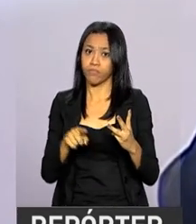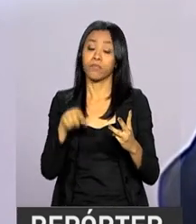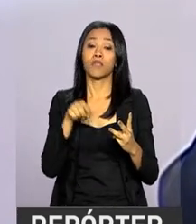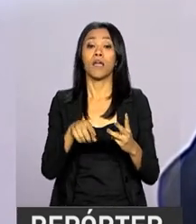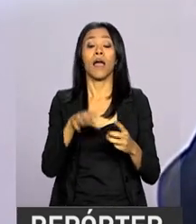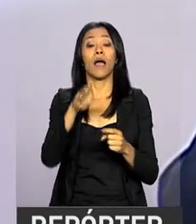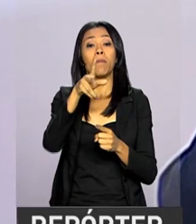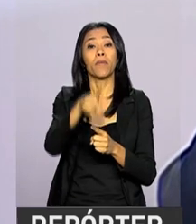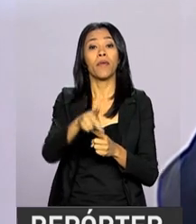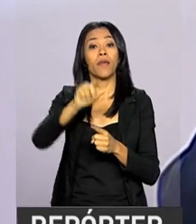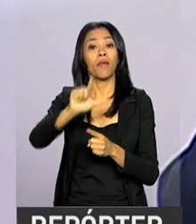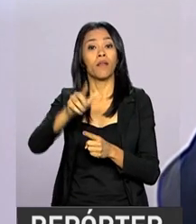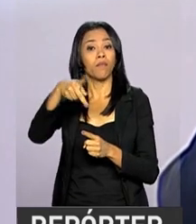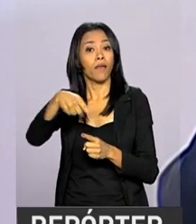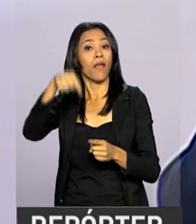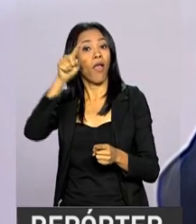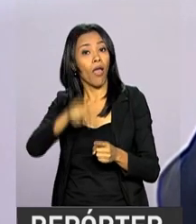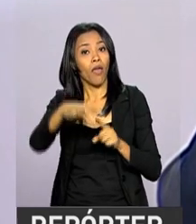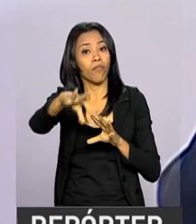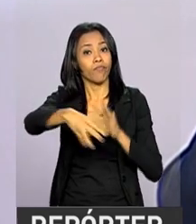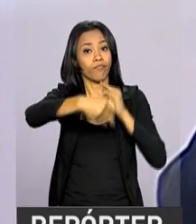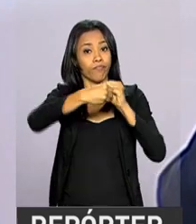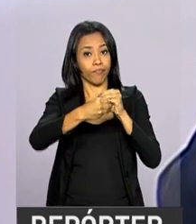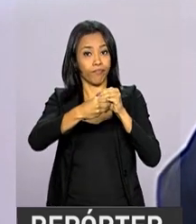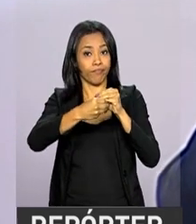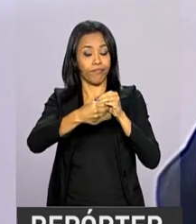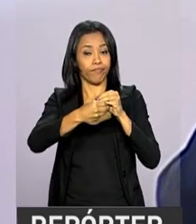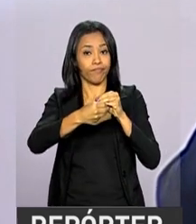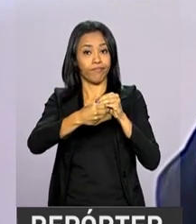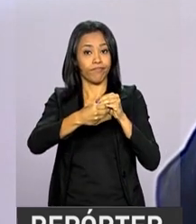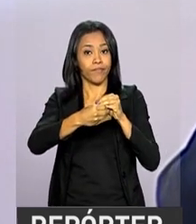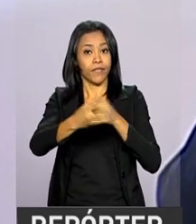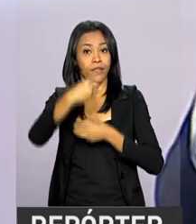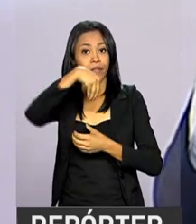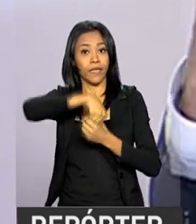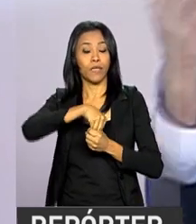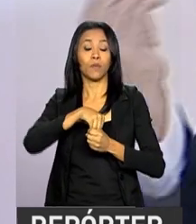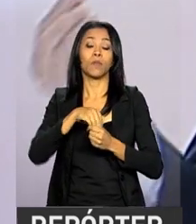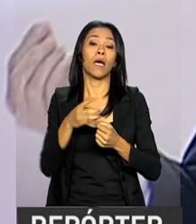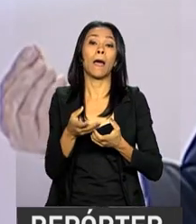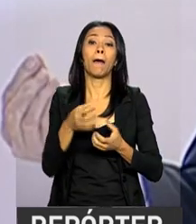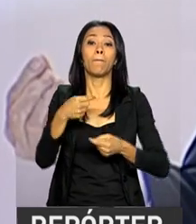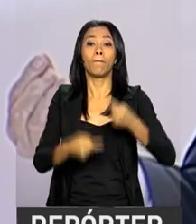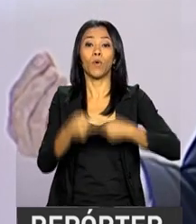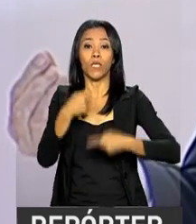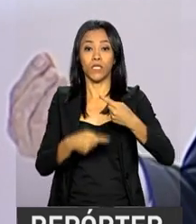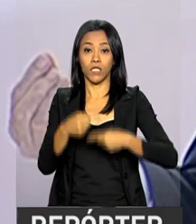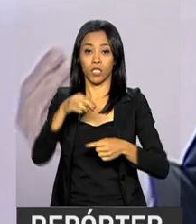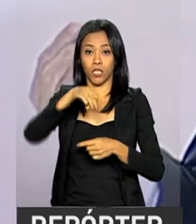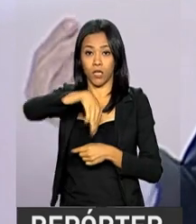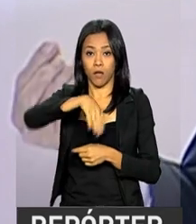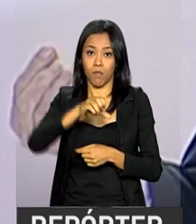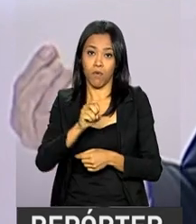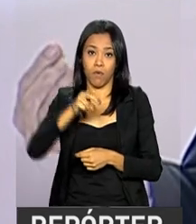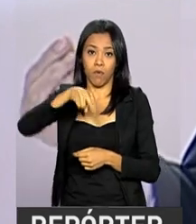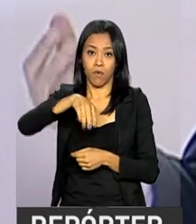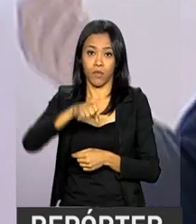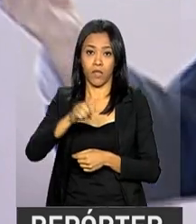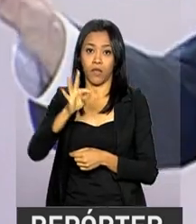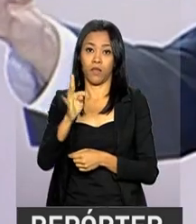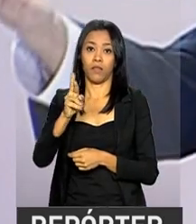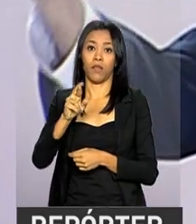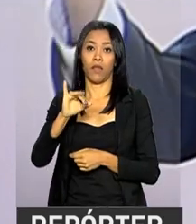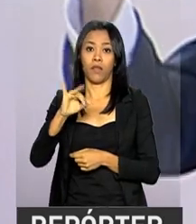componente é por da cidade no caso da política monetária porque dá maior poder à política monetária para combater a